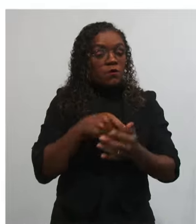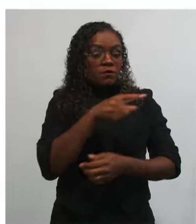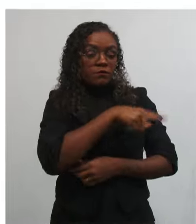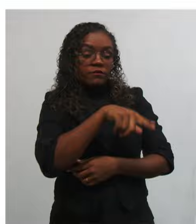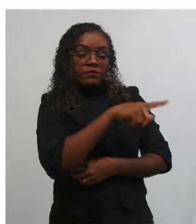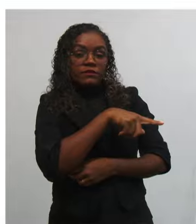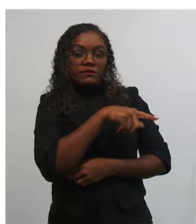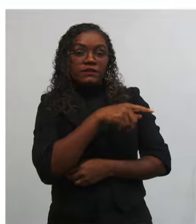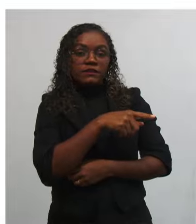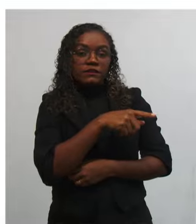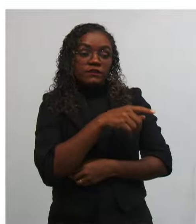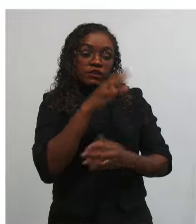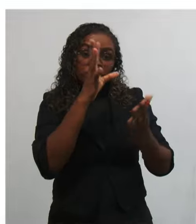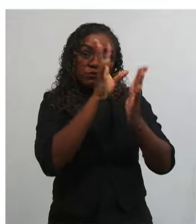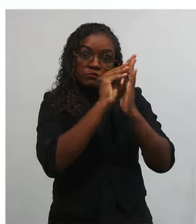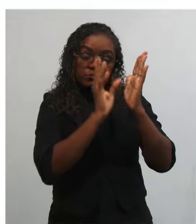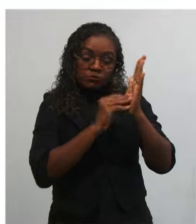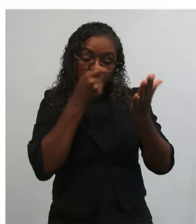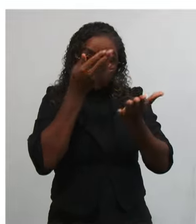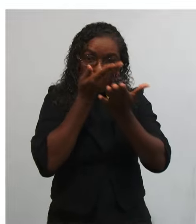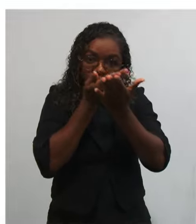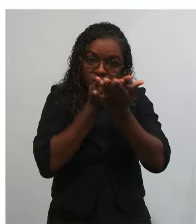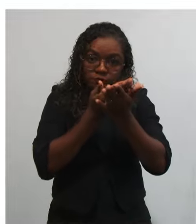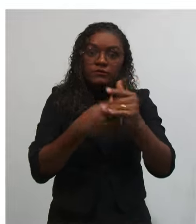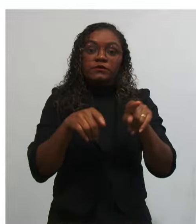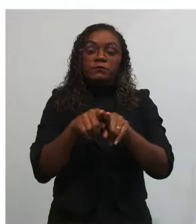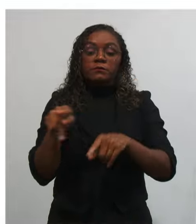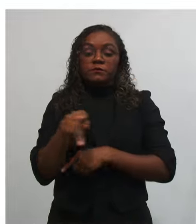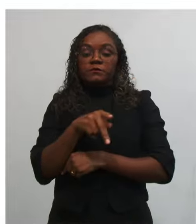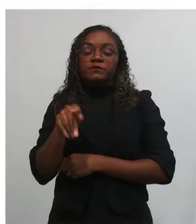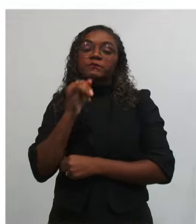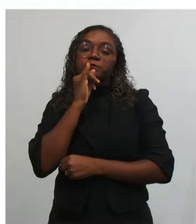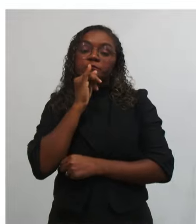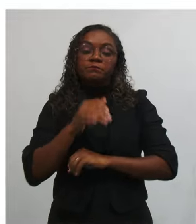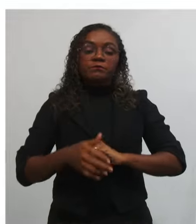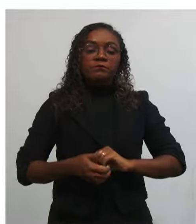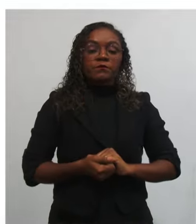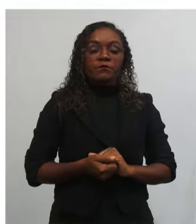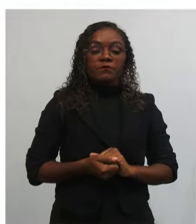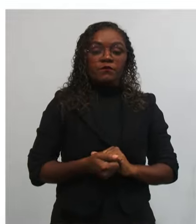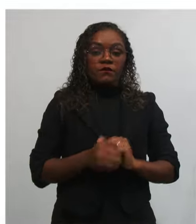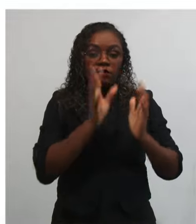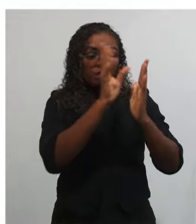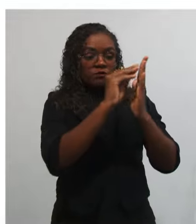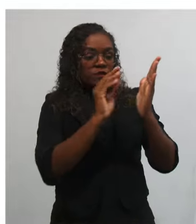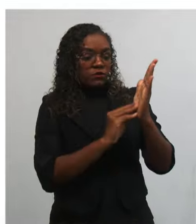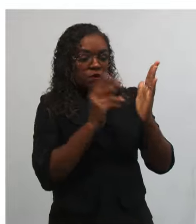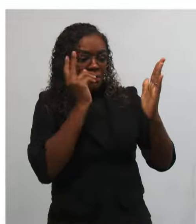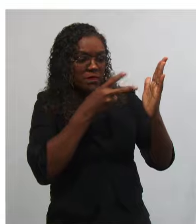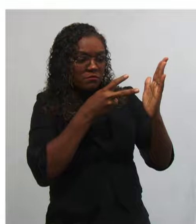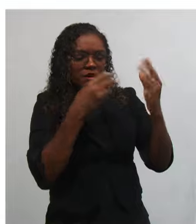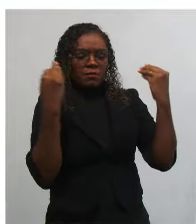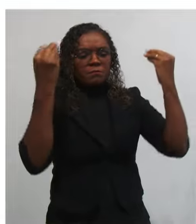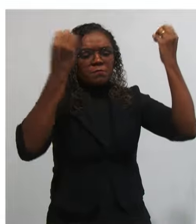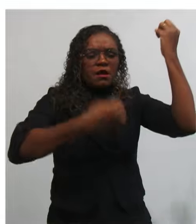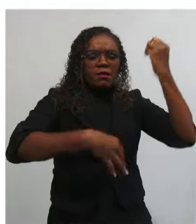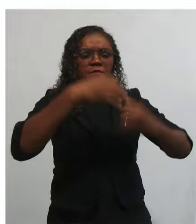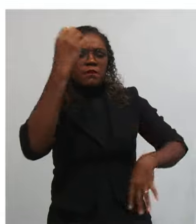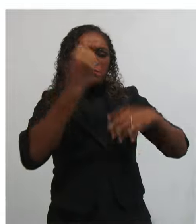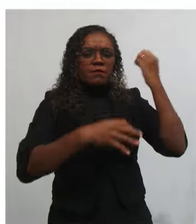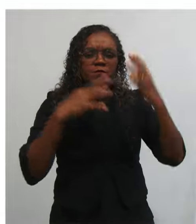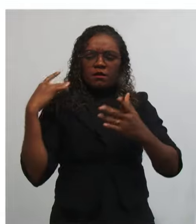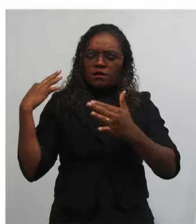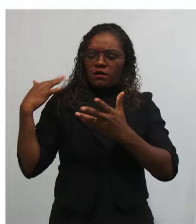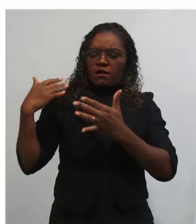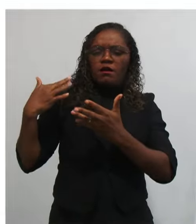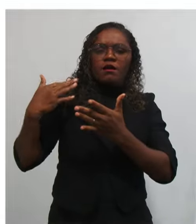tanto conteúdo e depois o professor sequer considera esses conteúdos nas avaliações ele